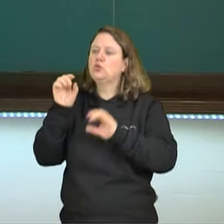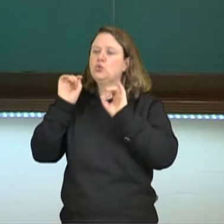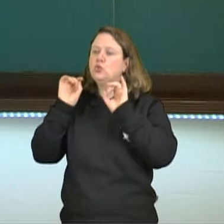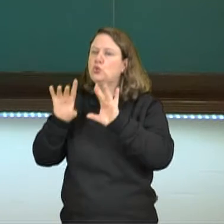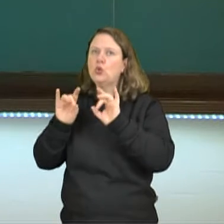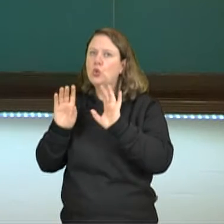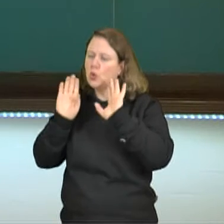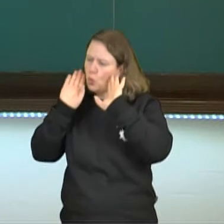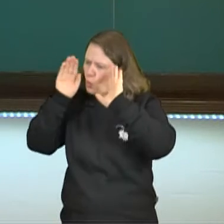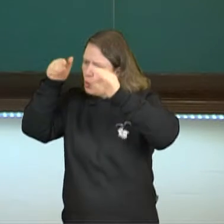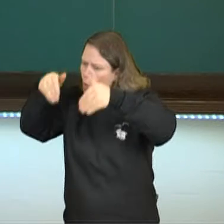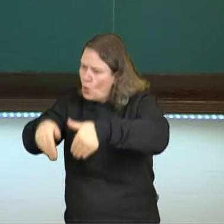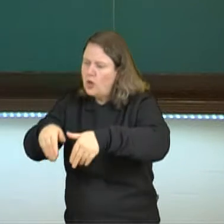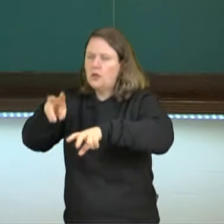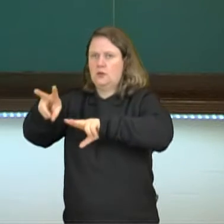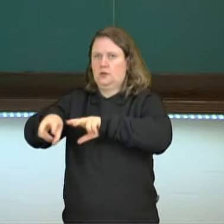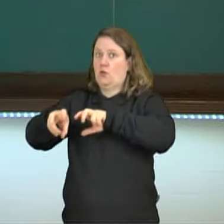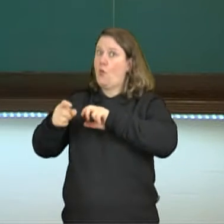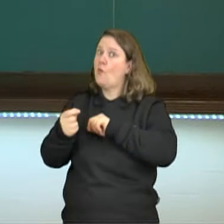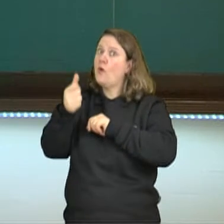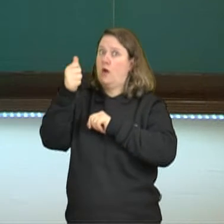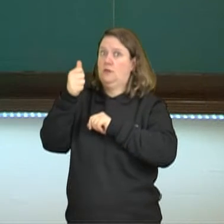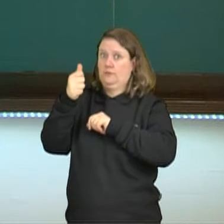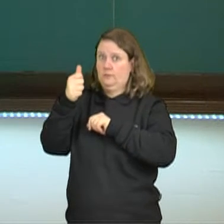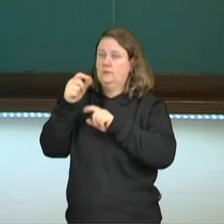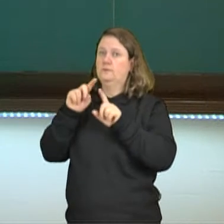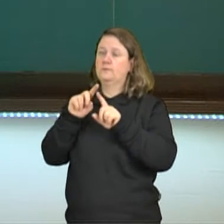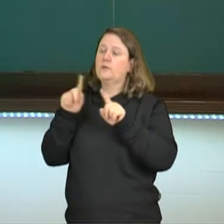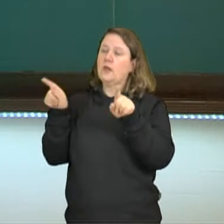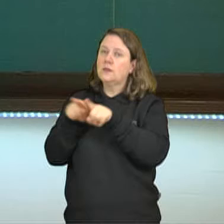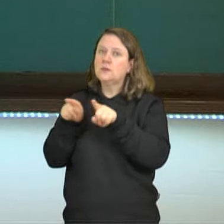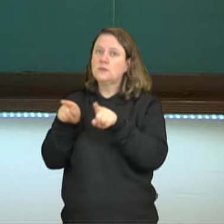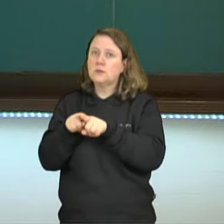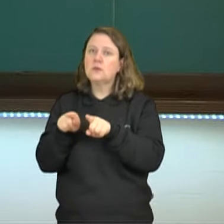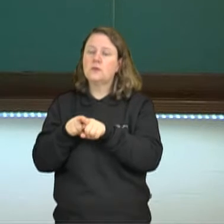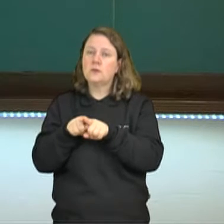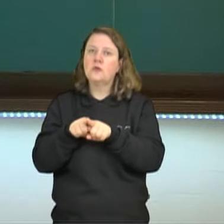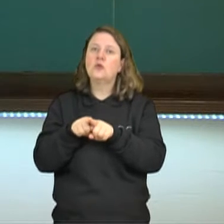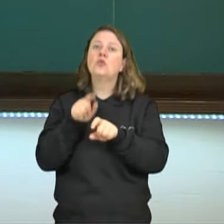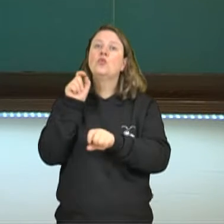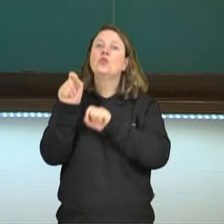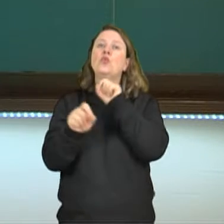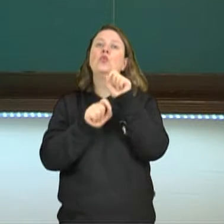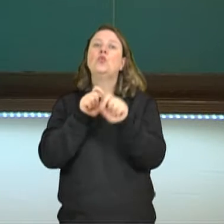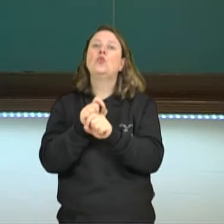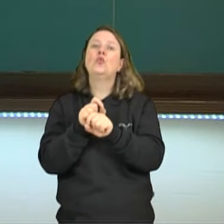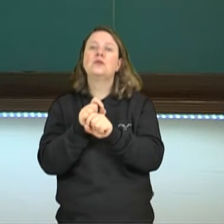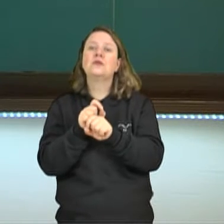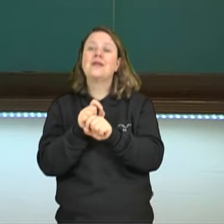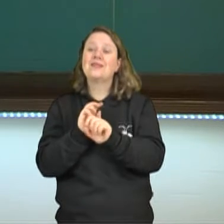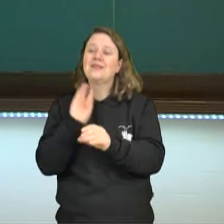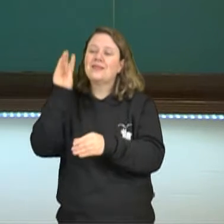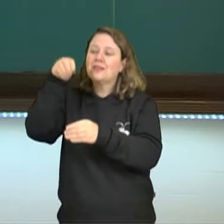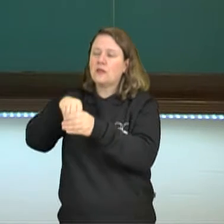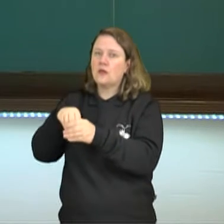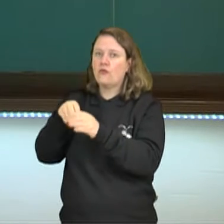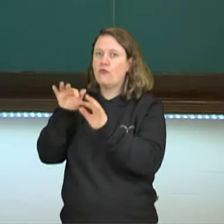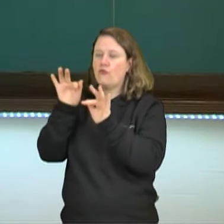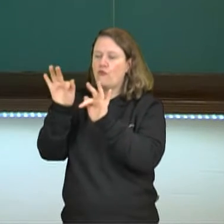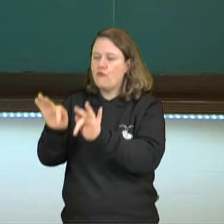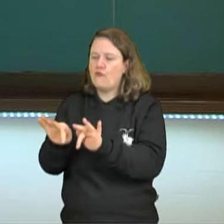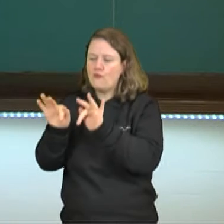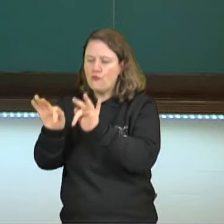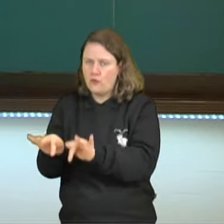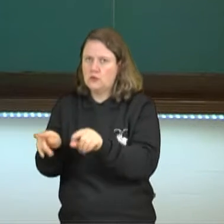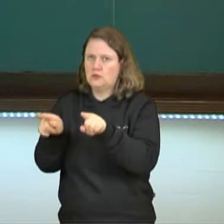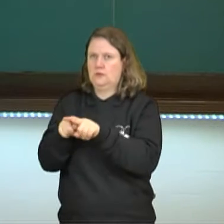na agricultura, né? Nessa agricultura de subsistência que vai ocorrer dentro dos feudos, né? Então vejam aí a